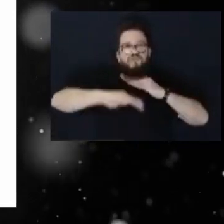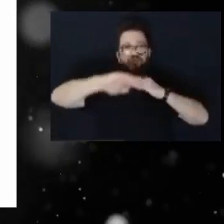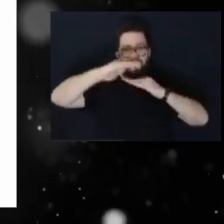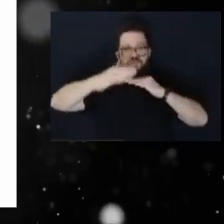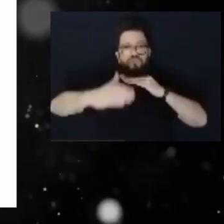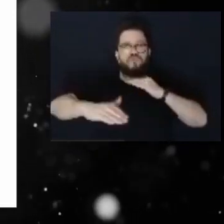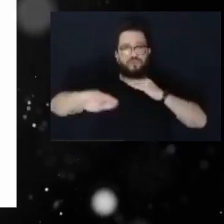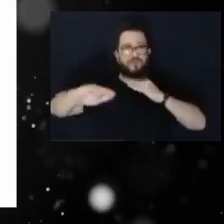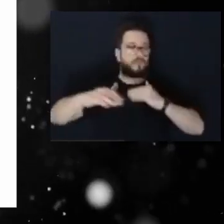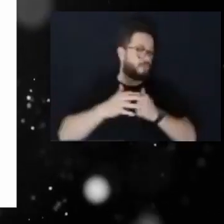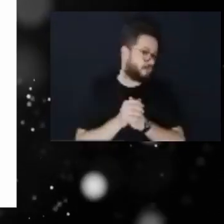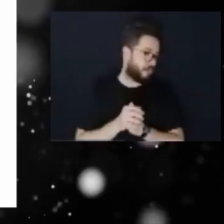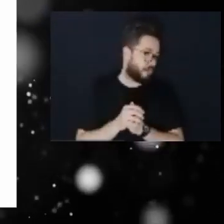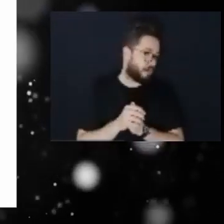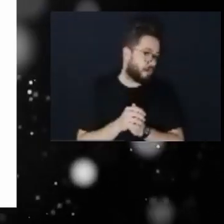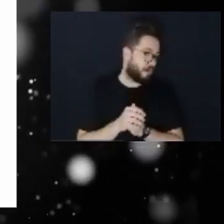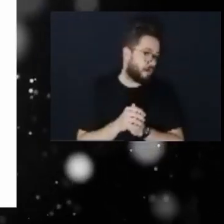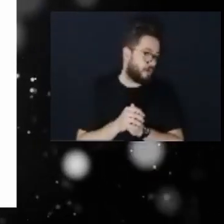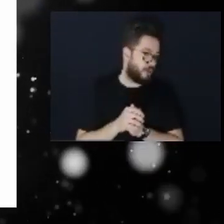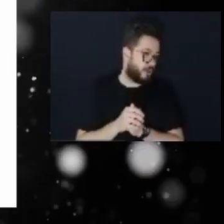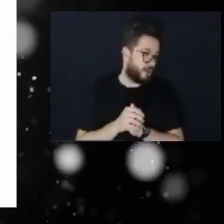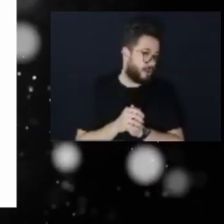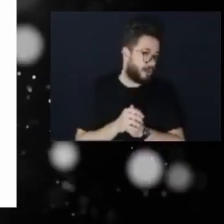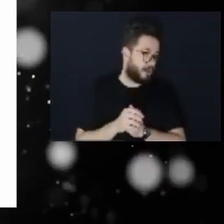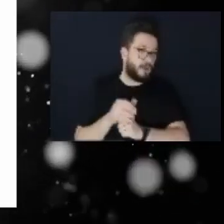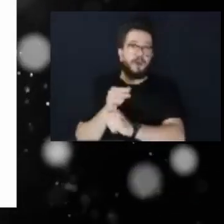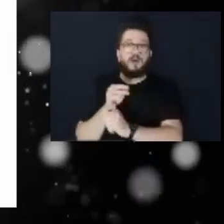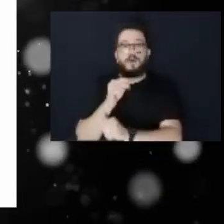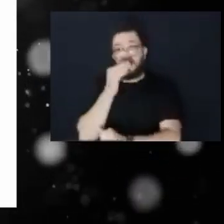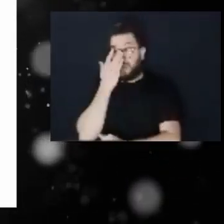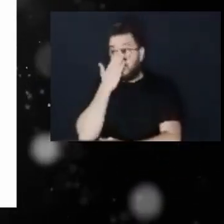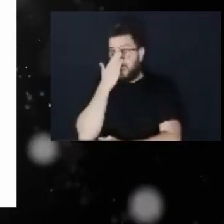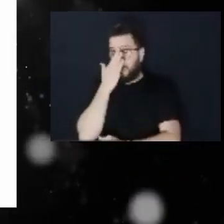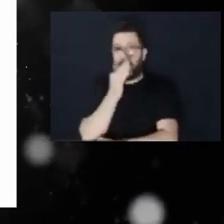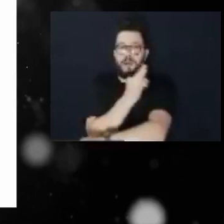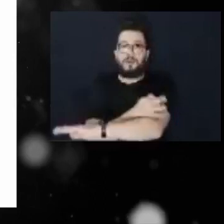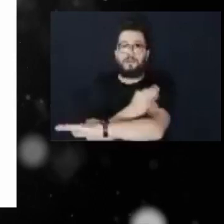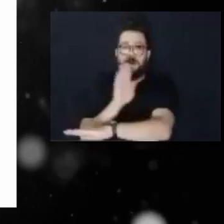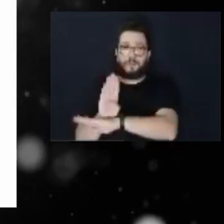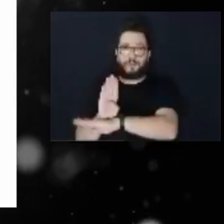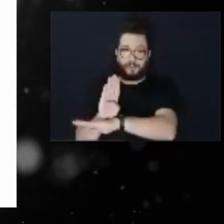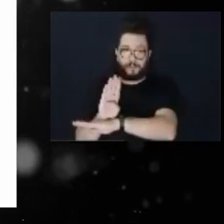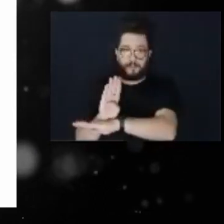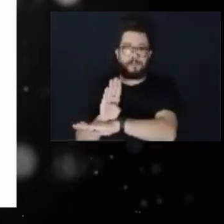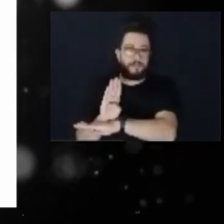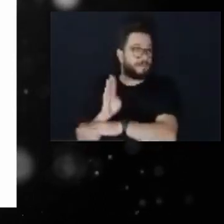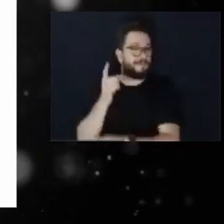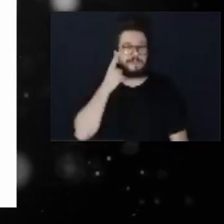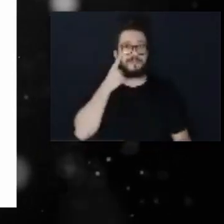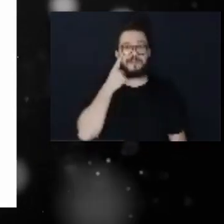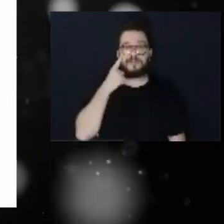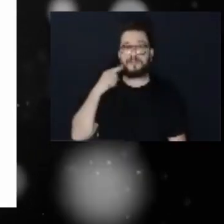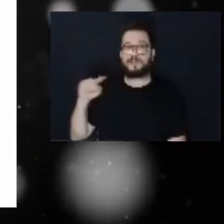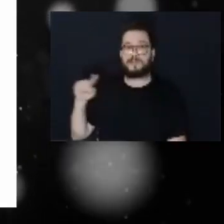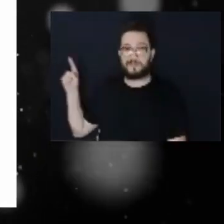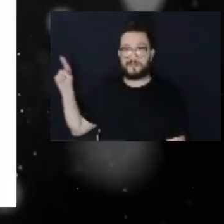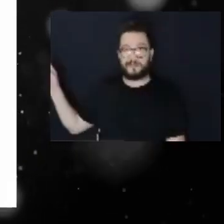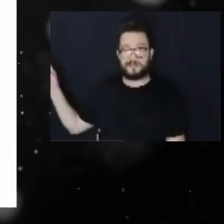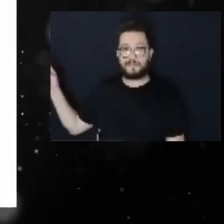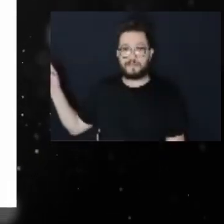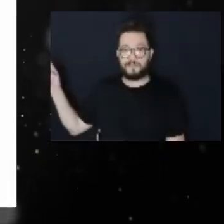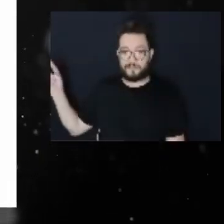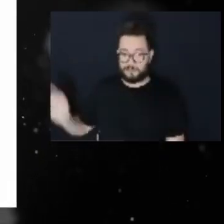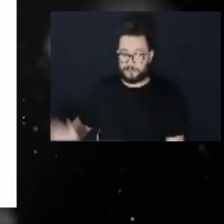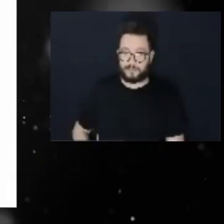E Francisco Beltrão ainda deve projetar uma situação um pouco grave no mês de maio,